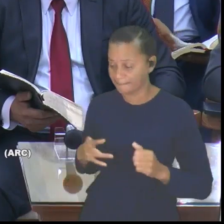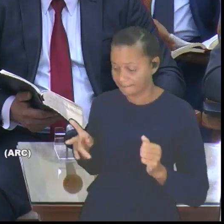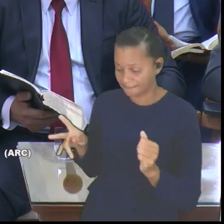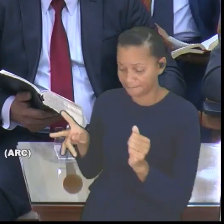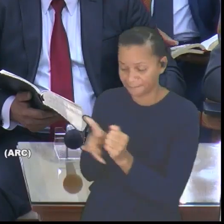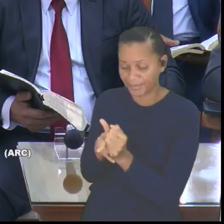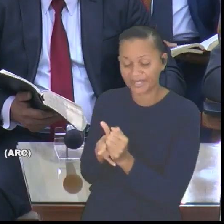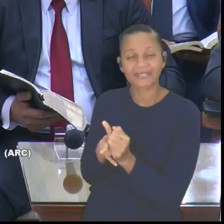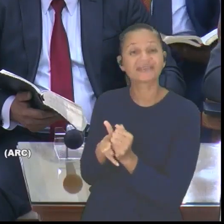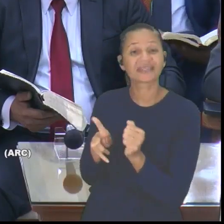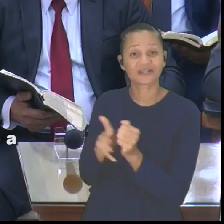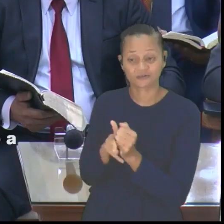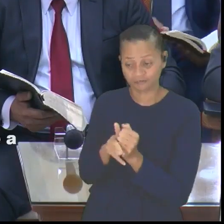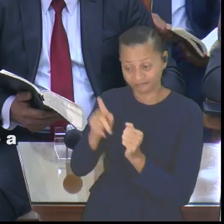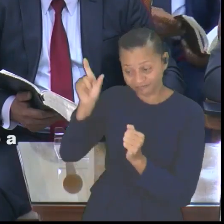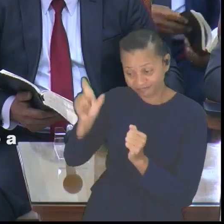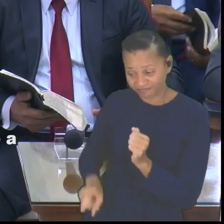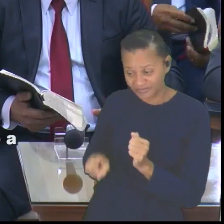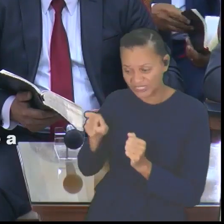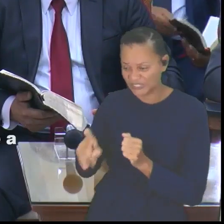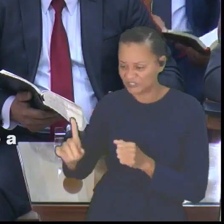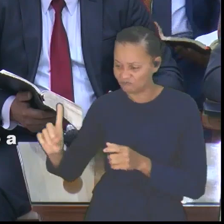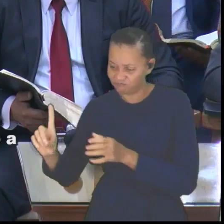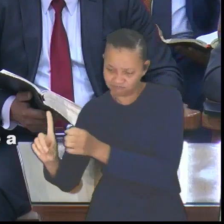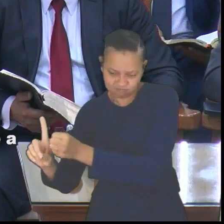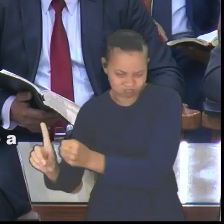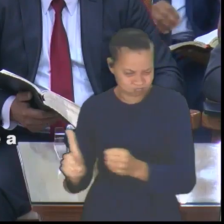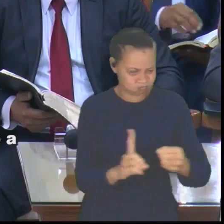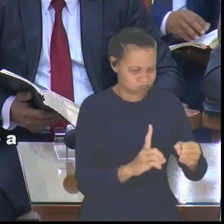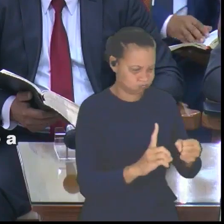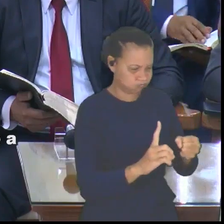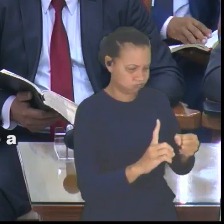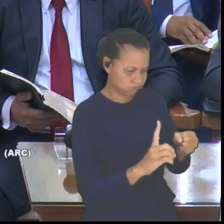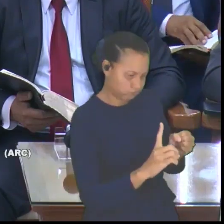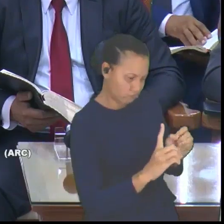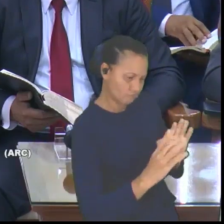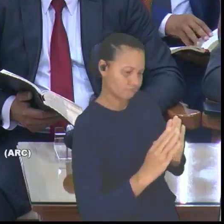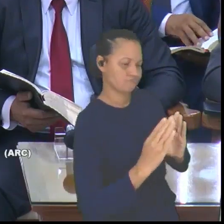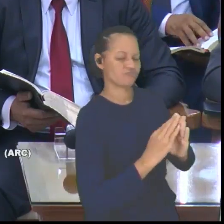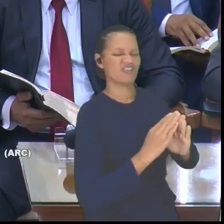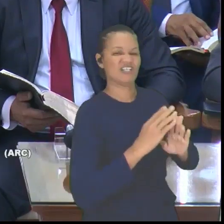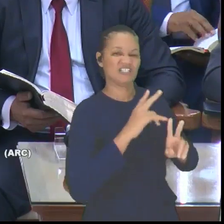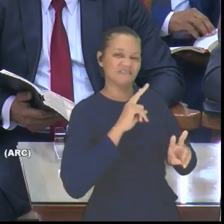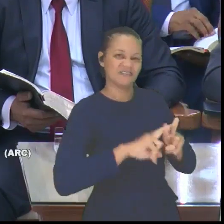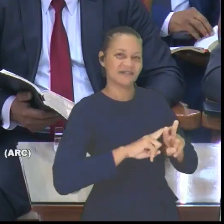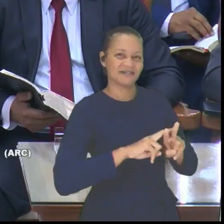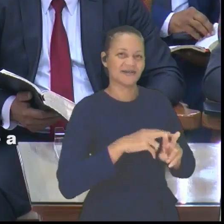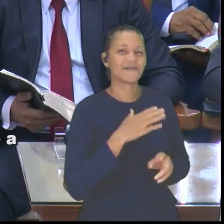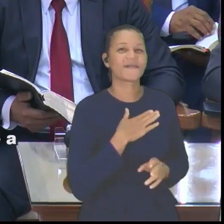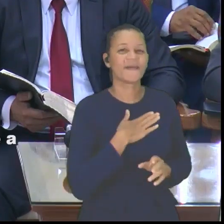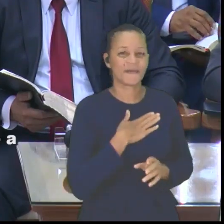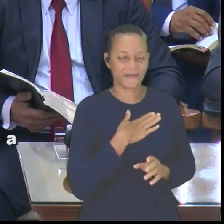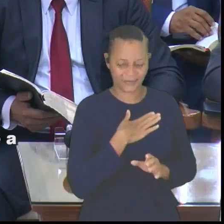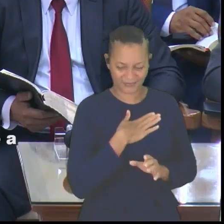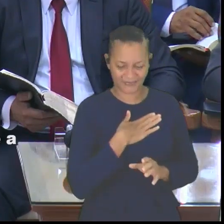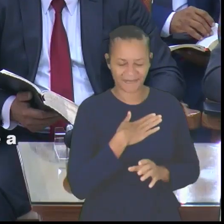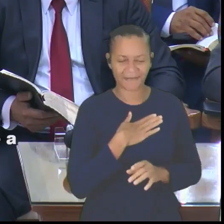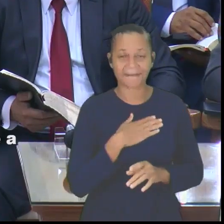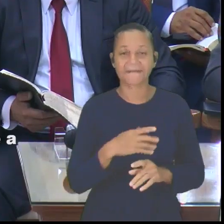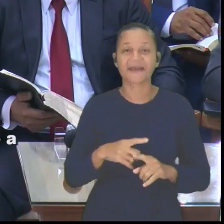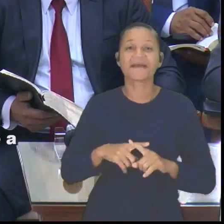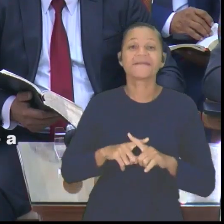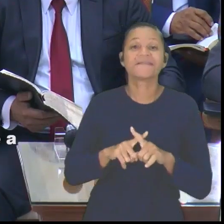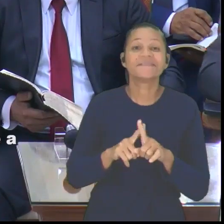era guardado na prisão. Aí aqui eu gosto dessa parte do texto. A próxima tela mesmo. Mas a